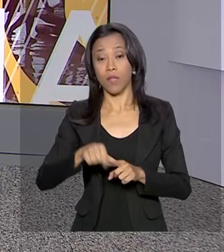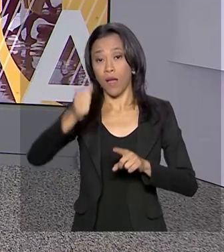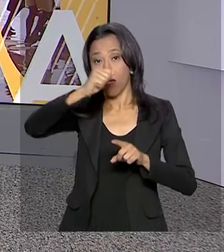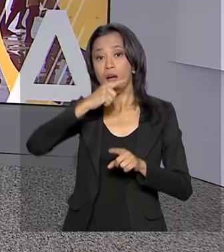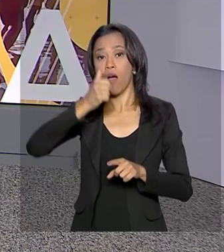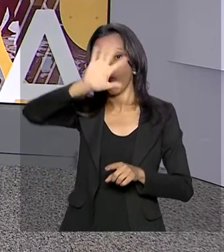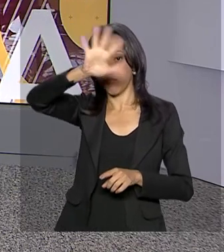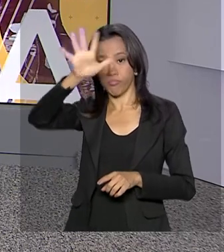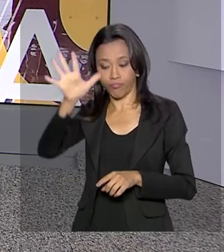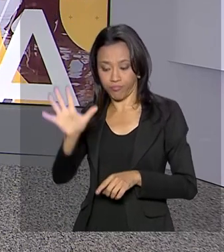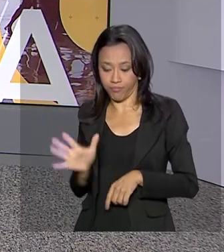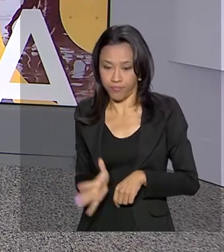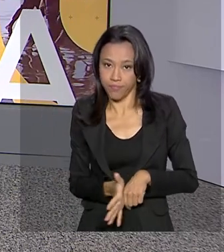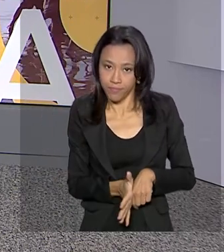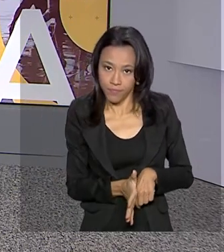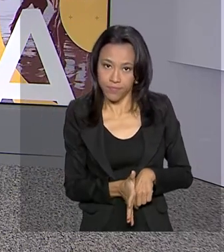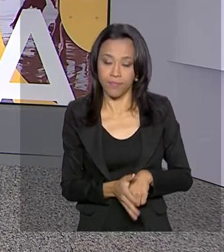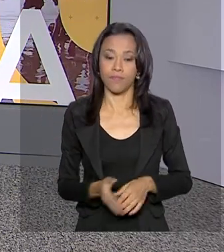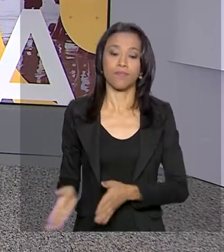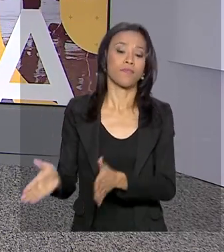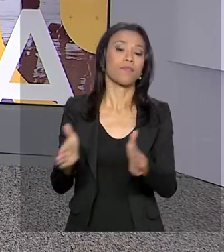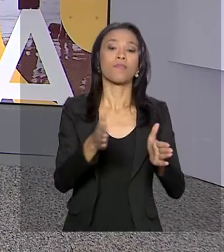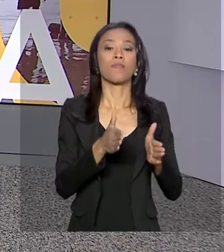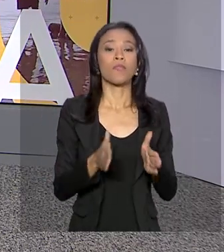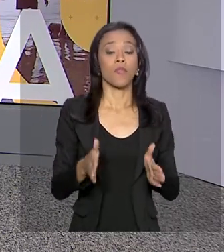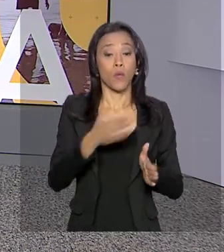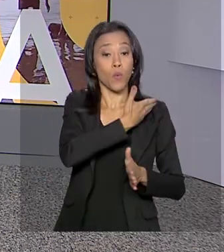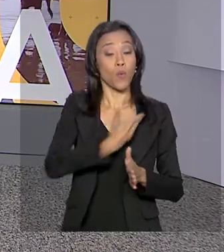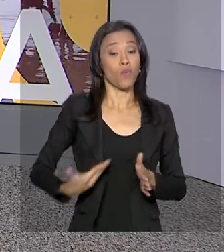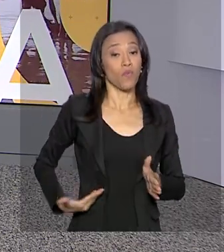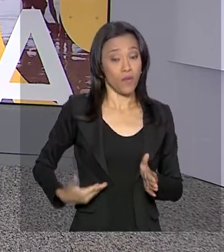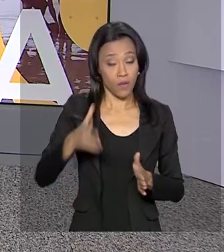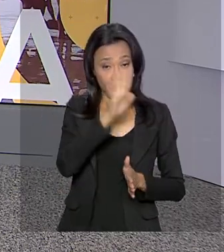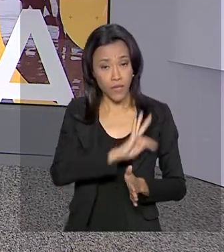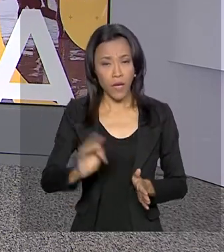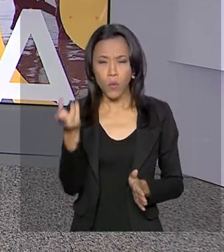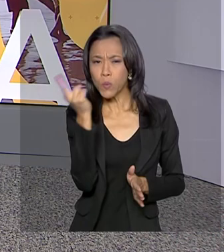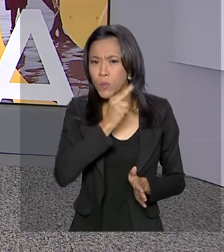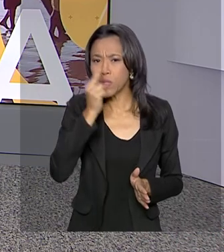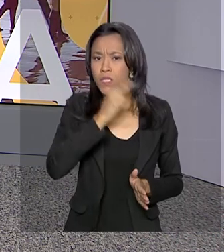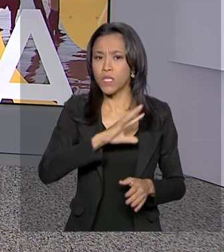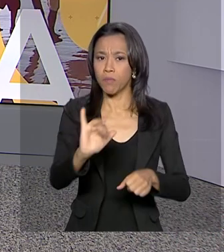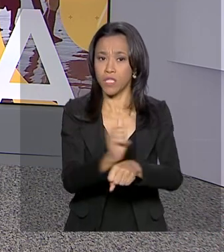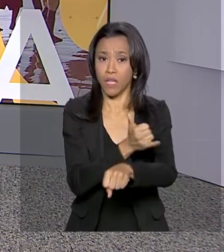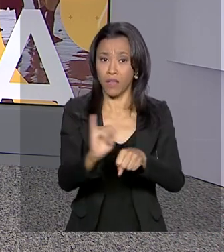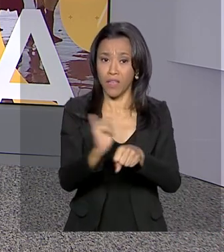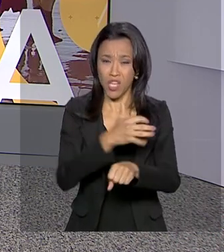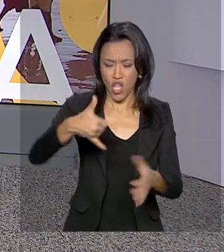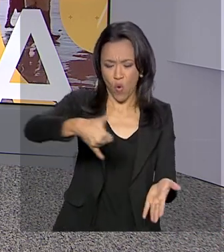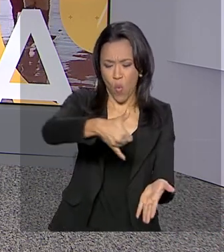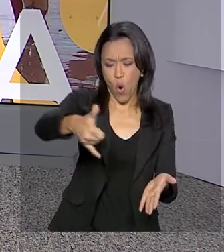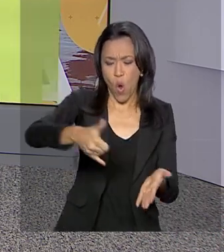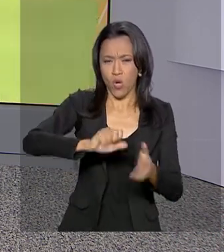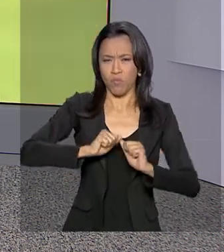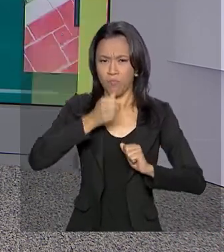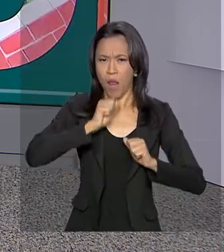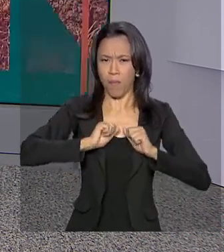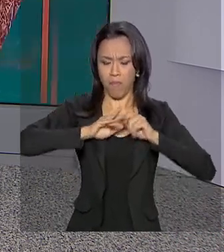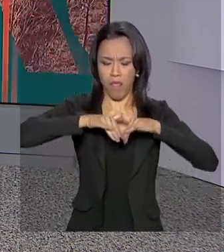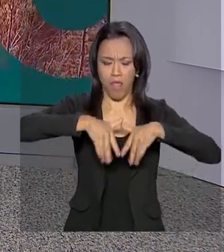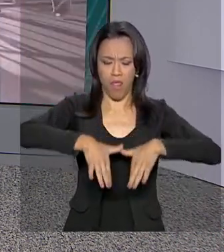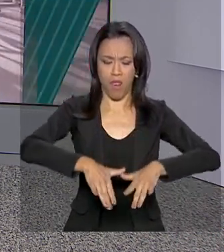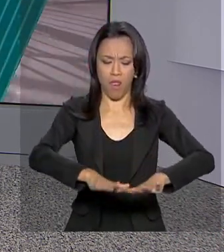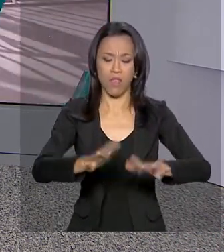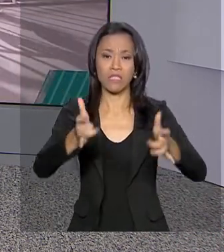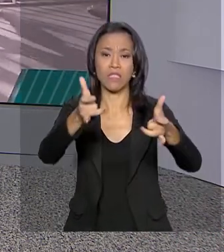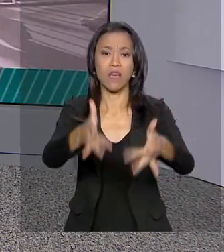o governo federal autorizou a adoção de uma medida emergencial para evitar que a mancha de óleo avance e contamine o